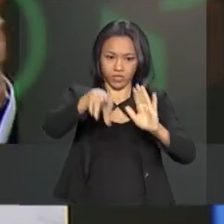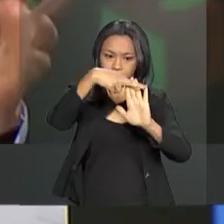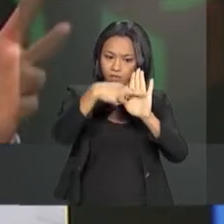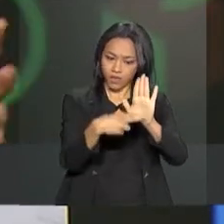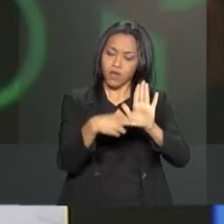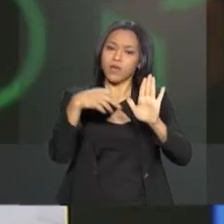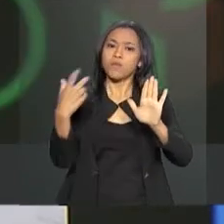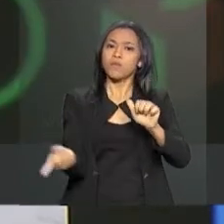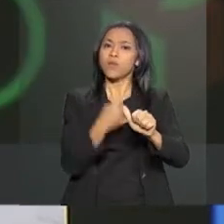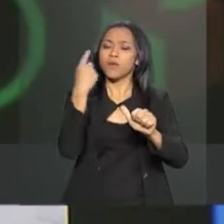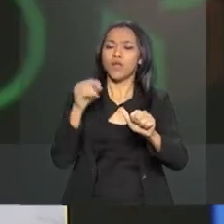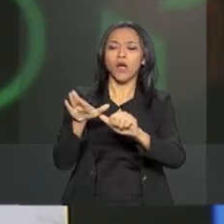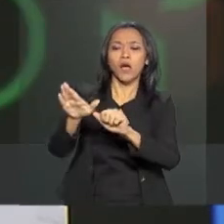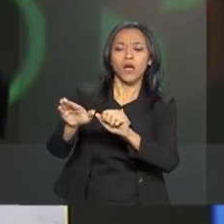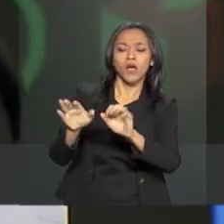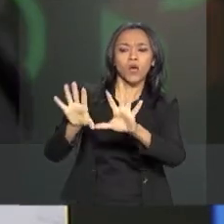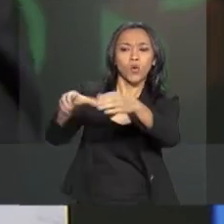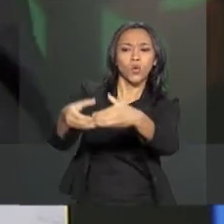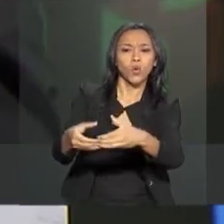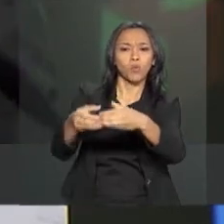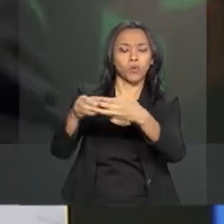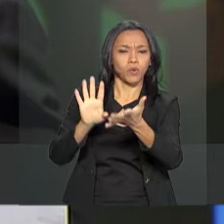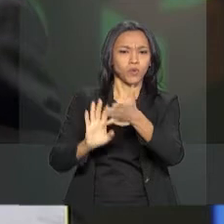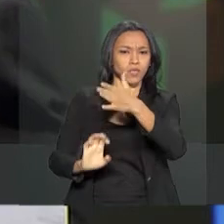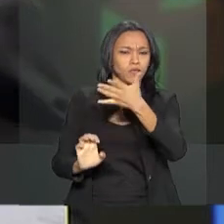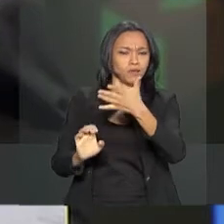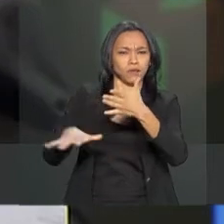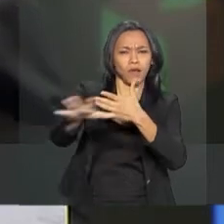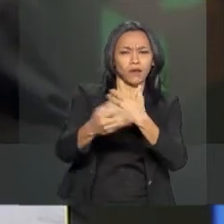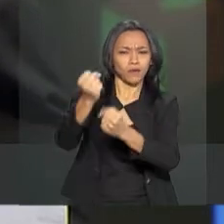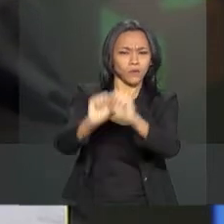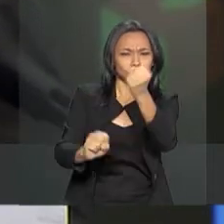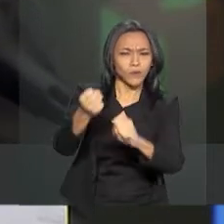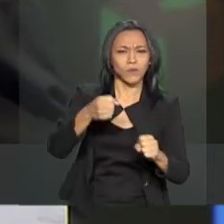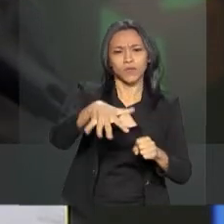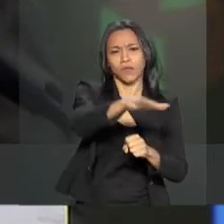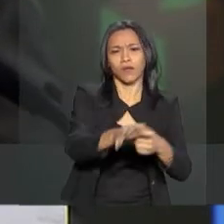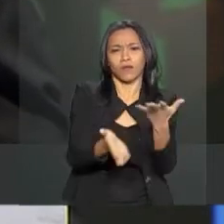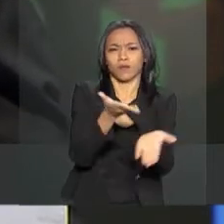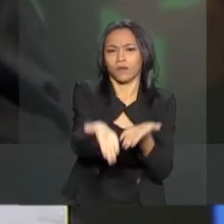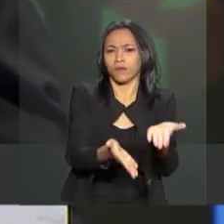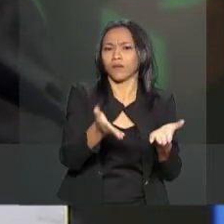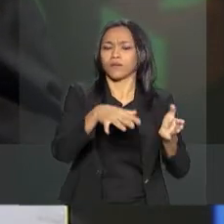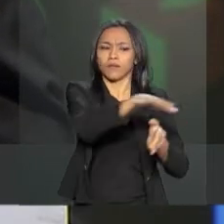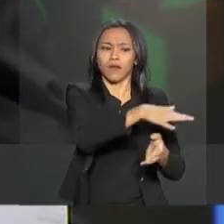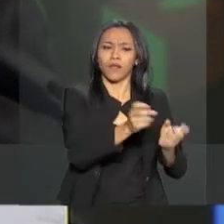com as federações de indústria, comércio, serviços e também